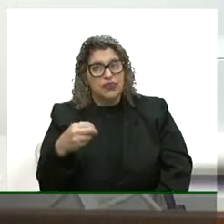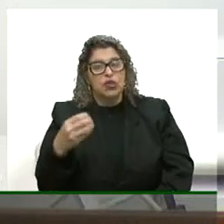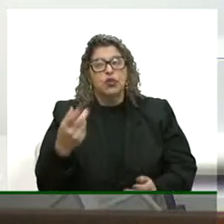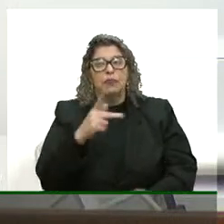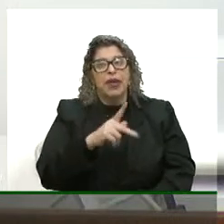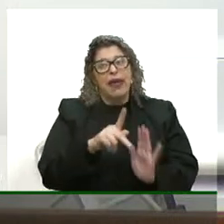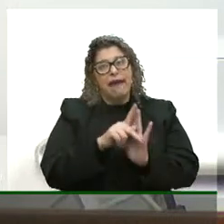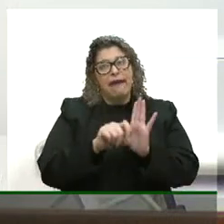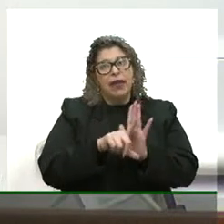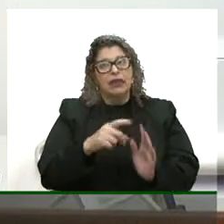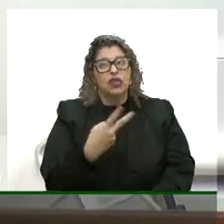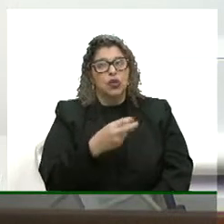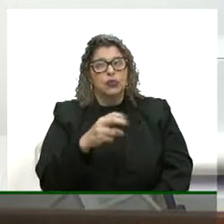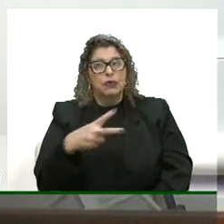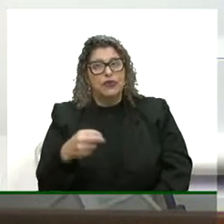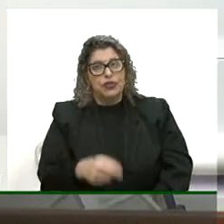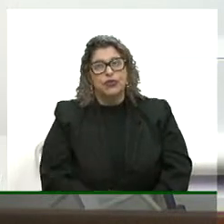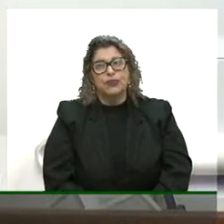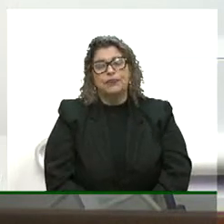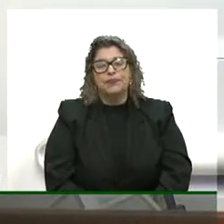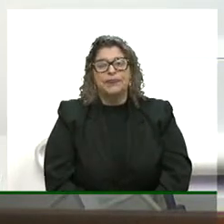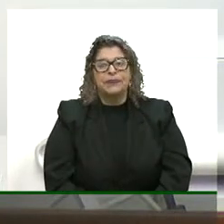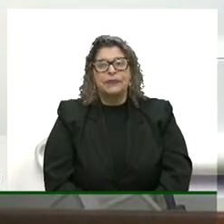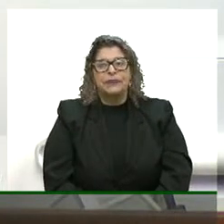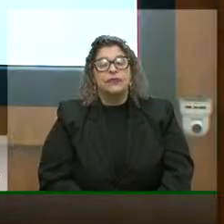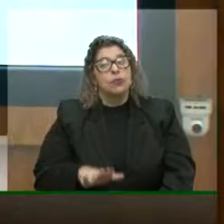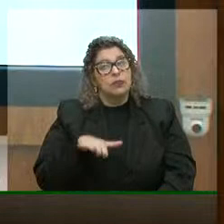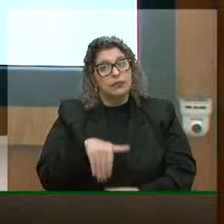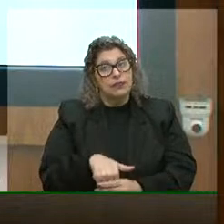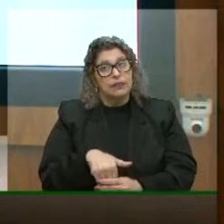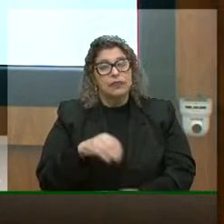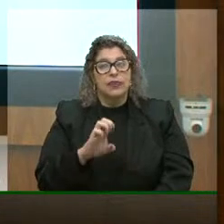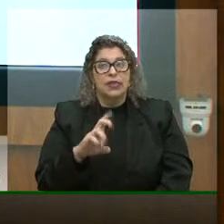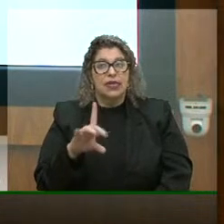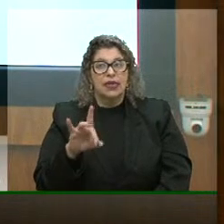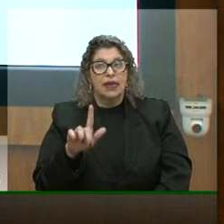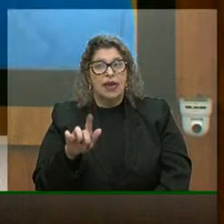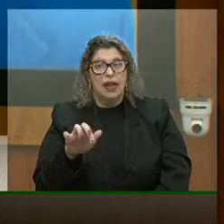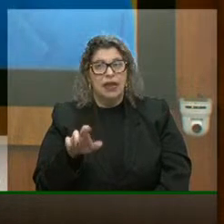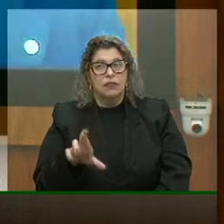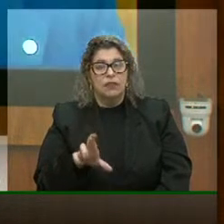PL 191-2020. Como vota o deputado Edgar Preto?